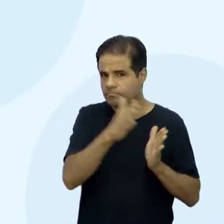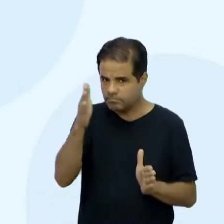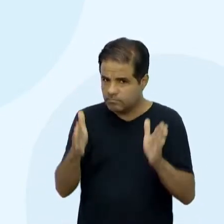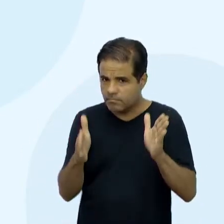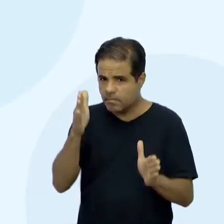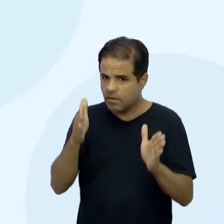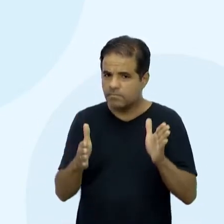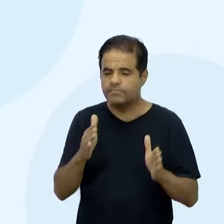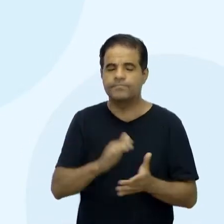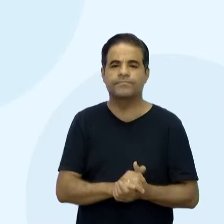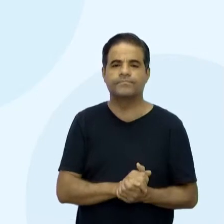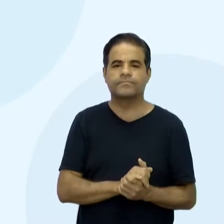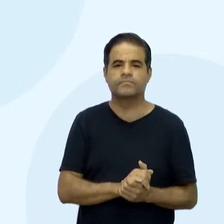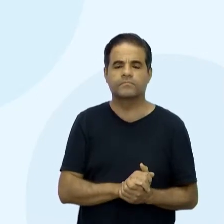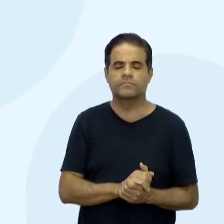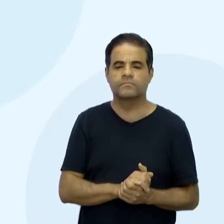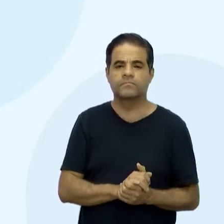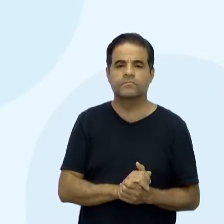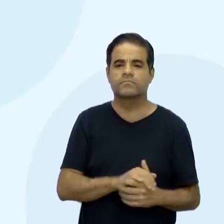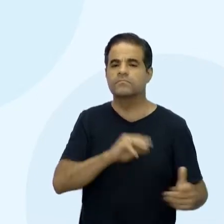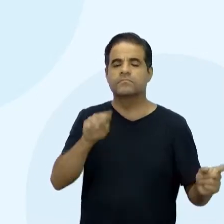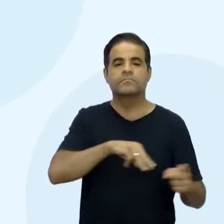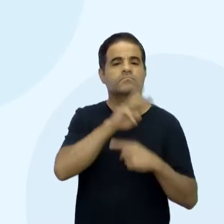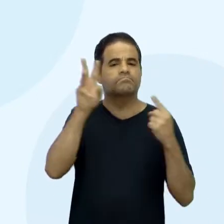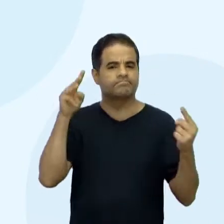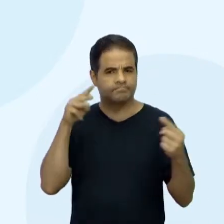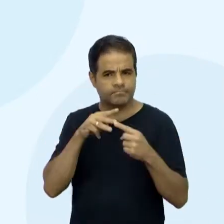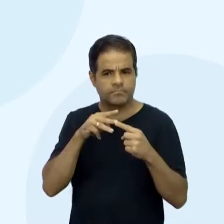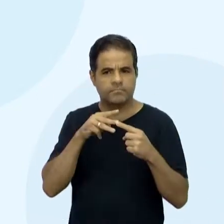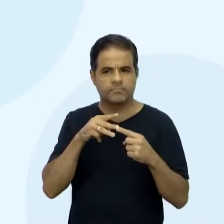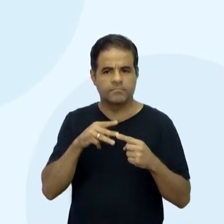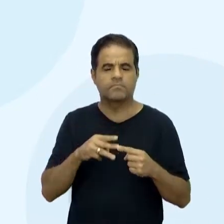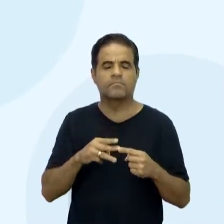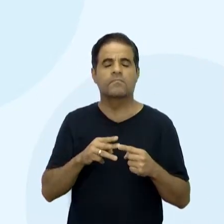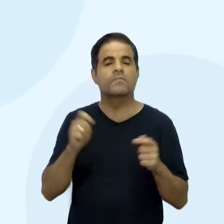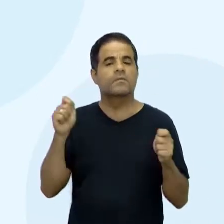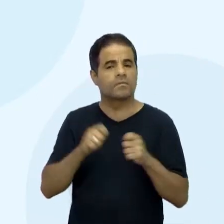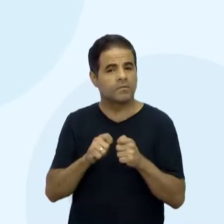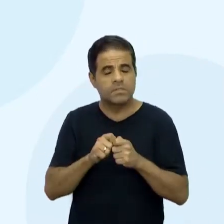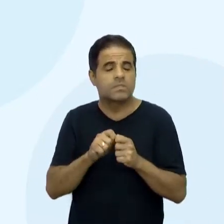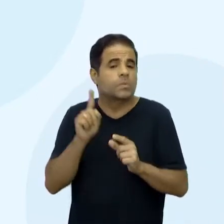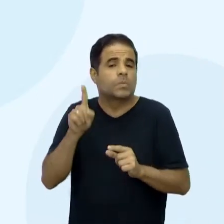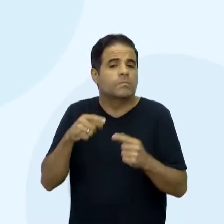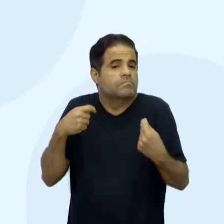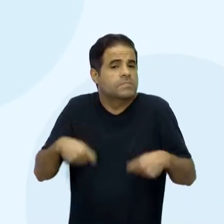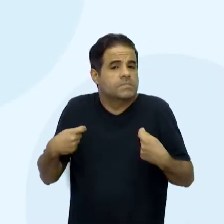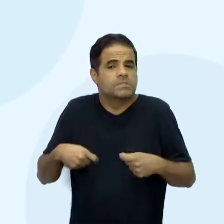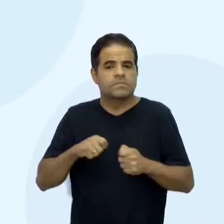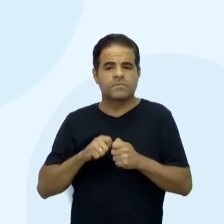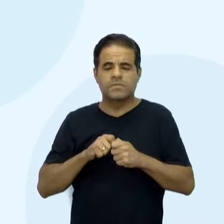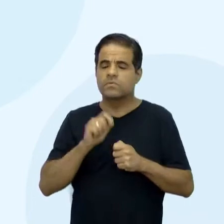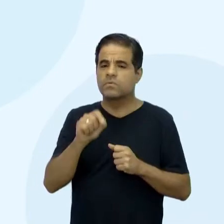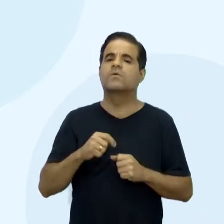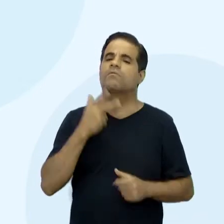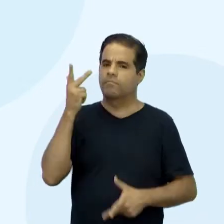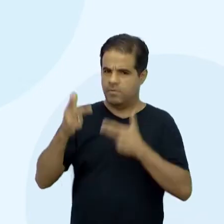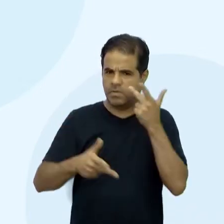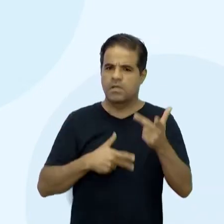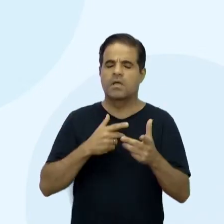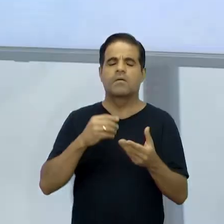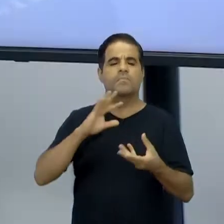prazo e metas para realizar isso. O que eu preciso? A gente falou bastante aí em